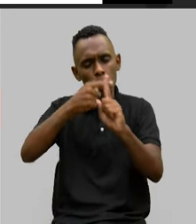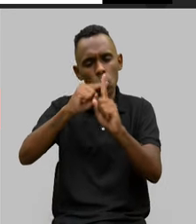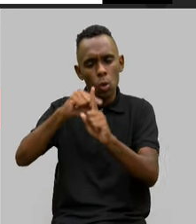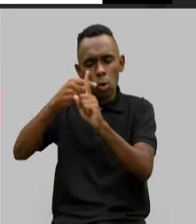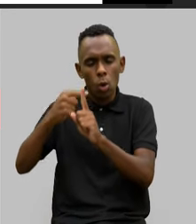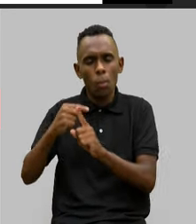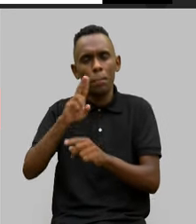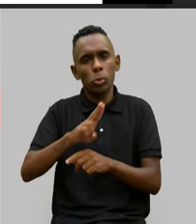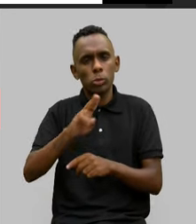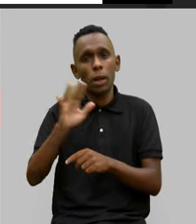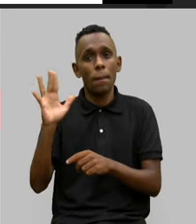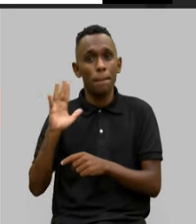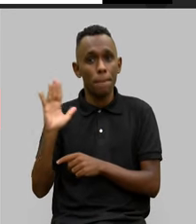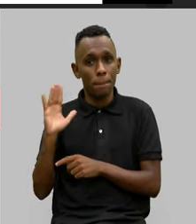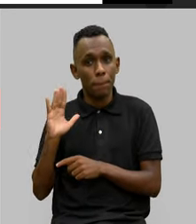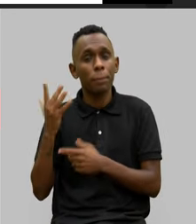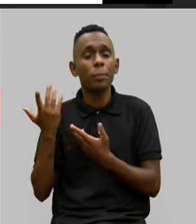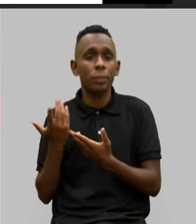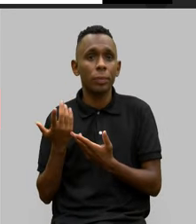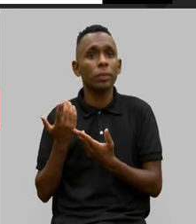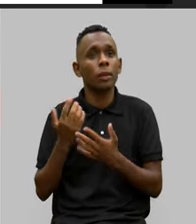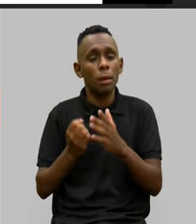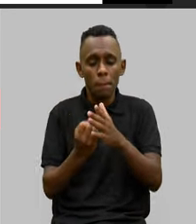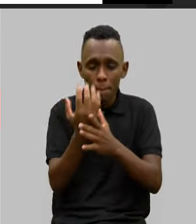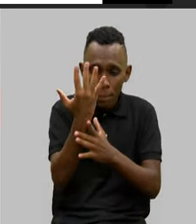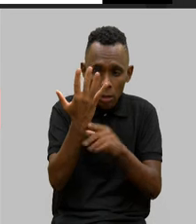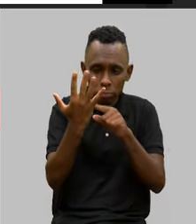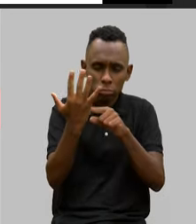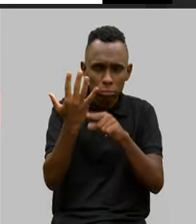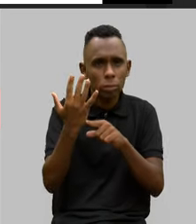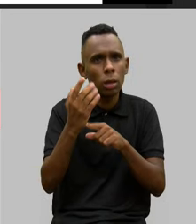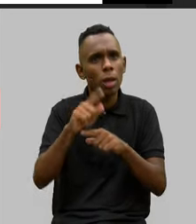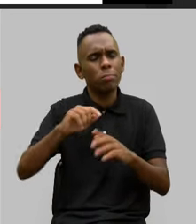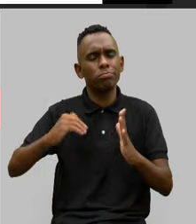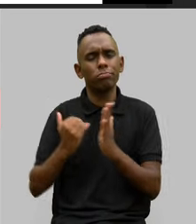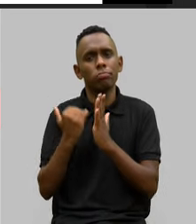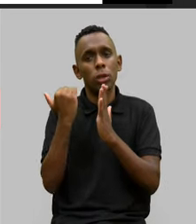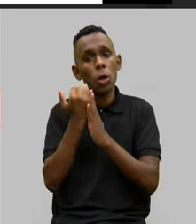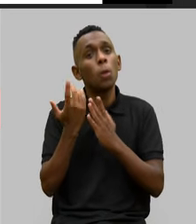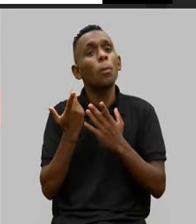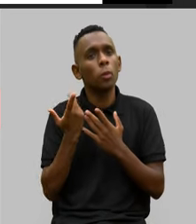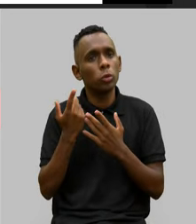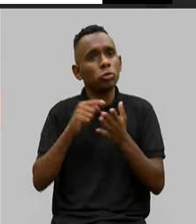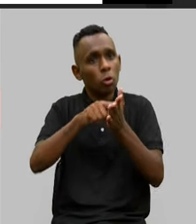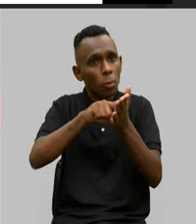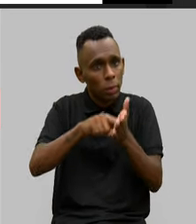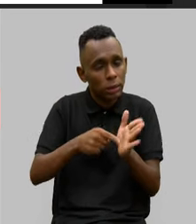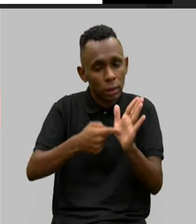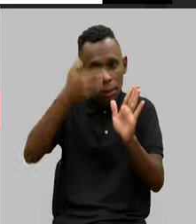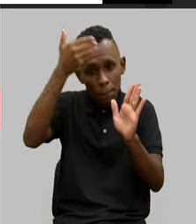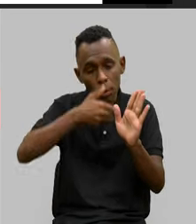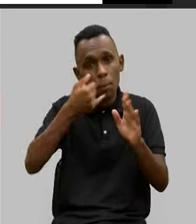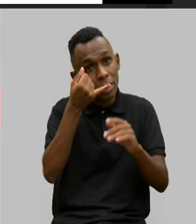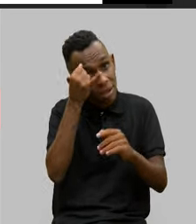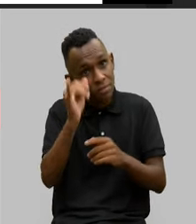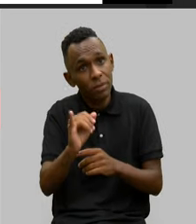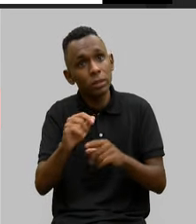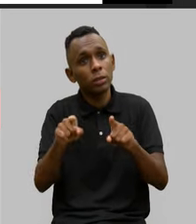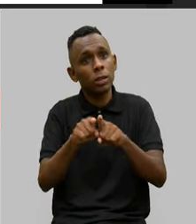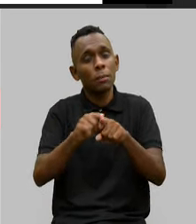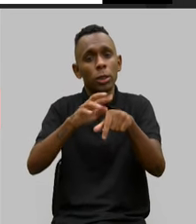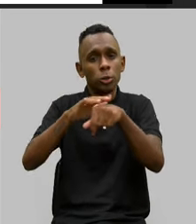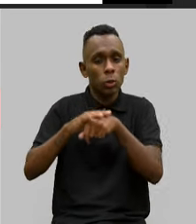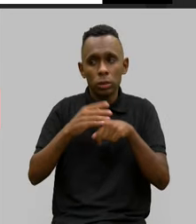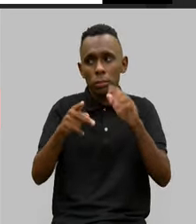dessa planta eh e inclusive com relação ao seu potencial Como disse com estudos indicativos por exemplo da prevenção de doenças